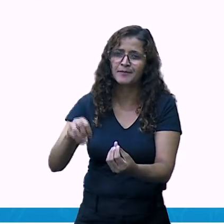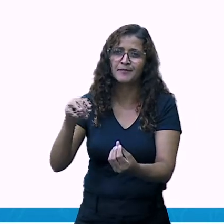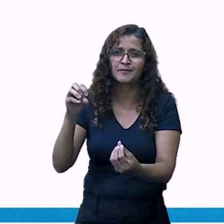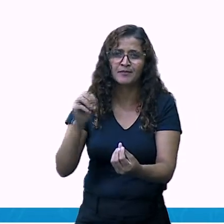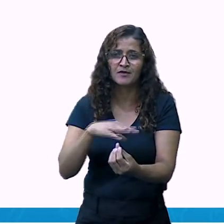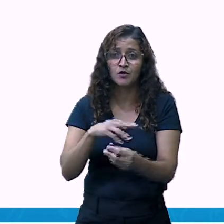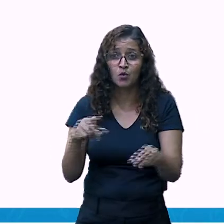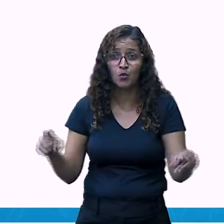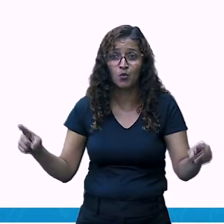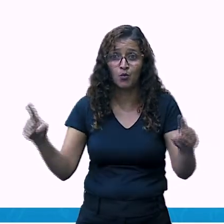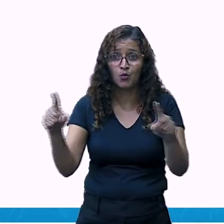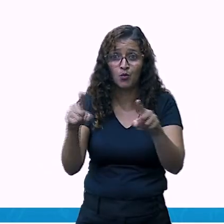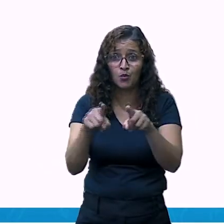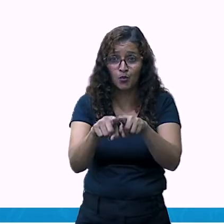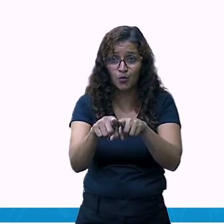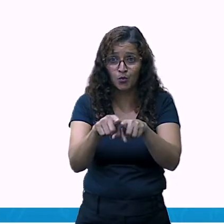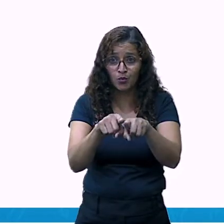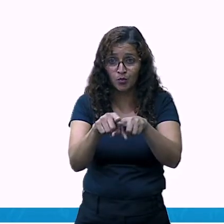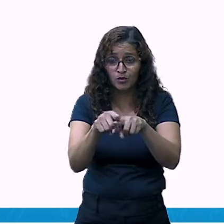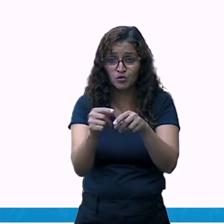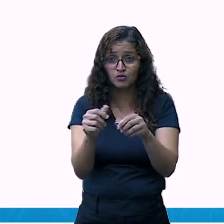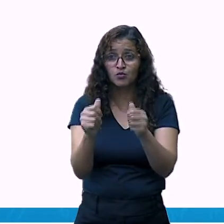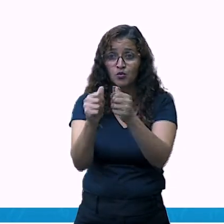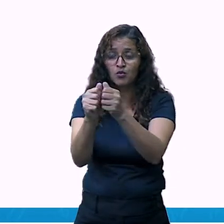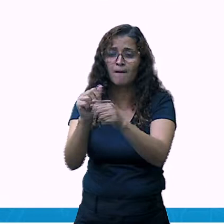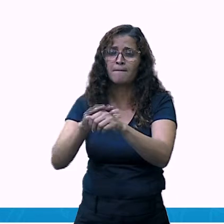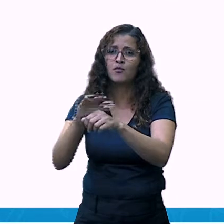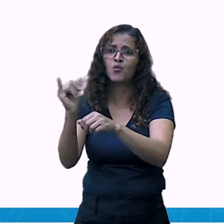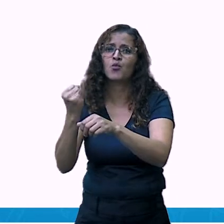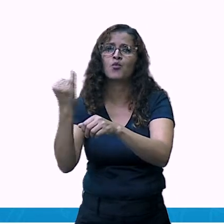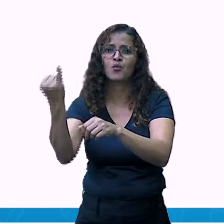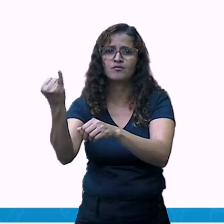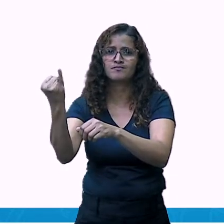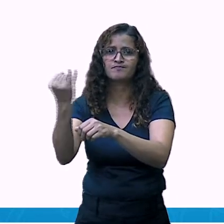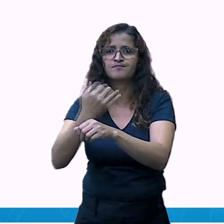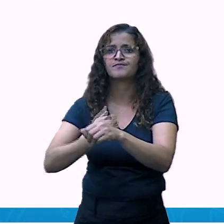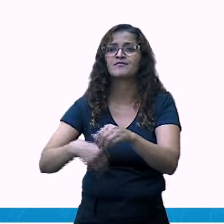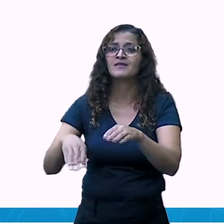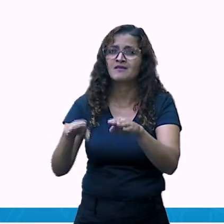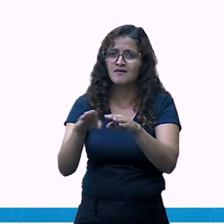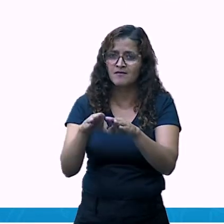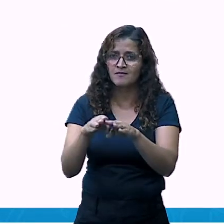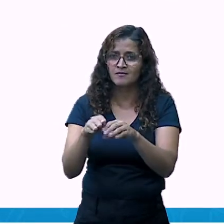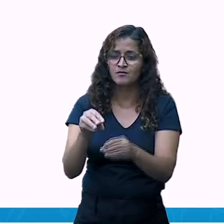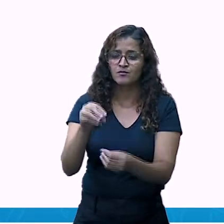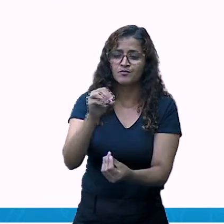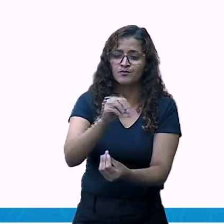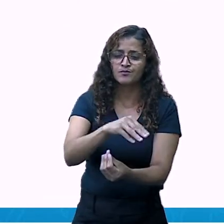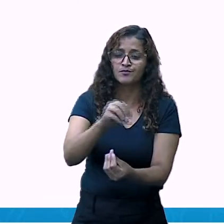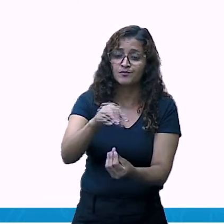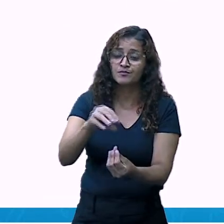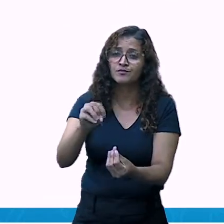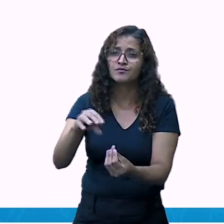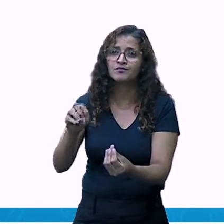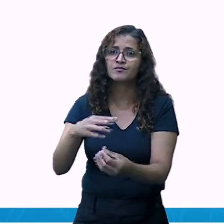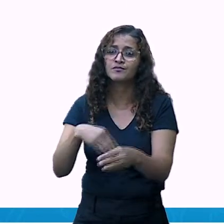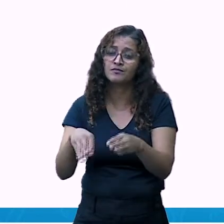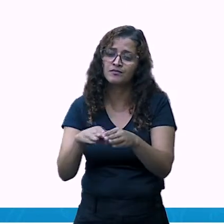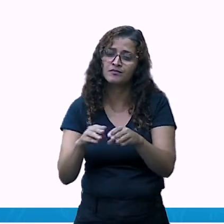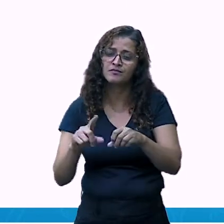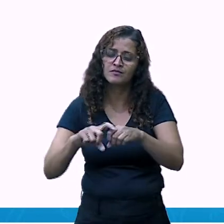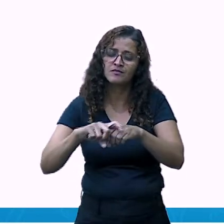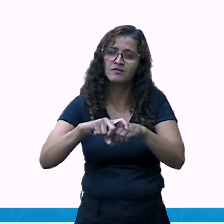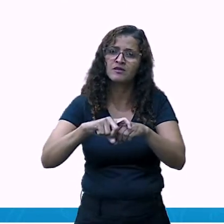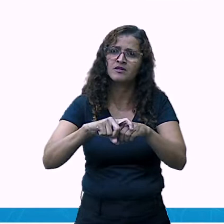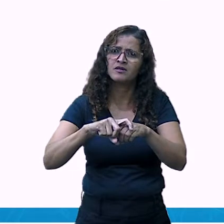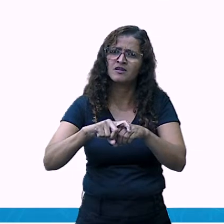modo eficiente. A utilização dos fungos e bactérias trouxeram muitas vantagens